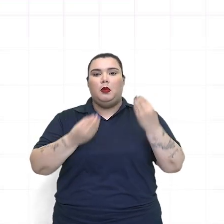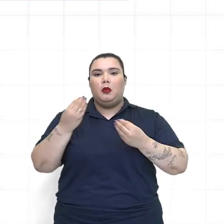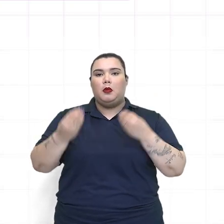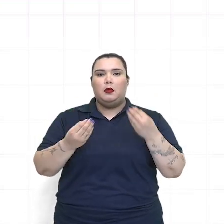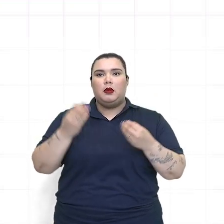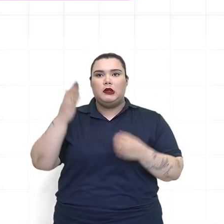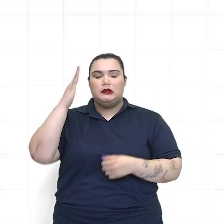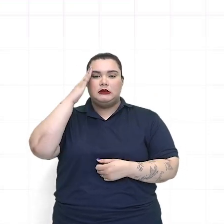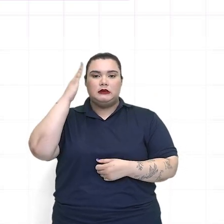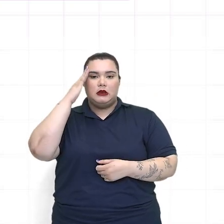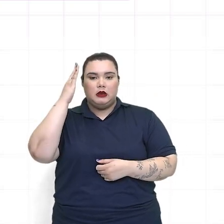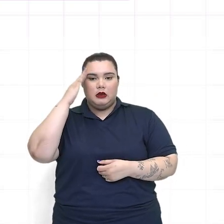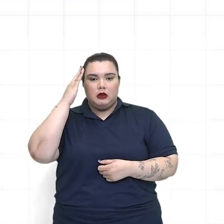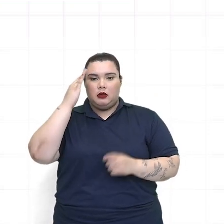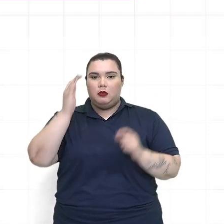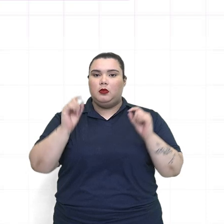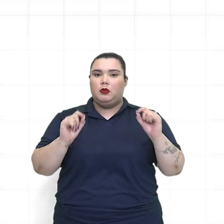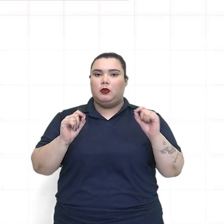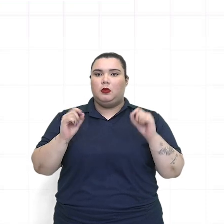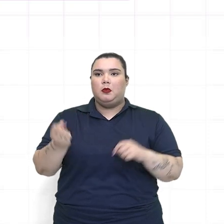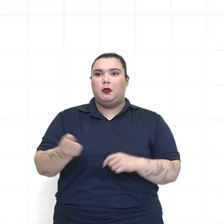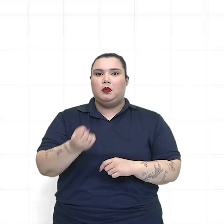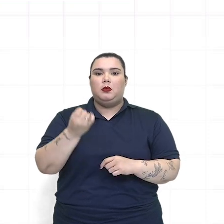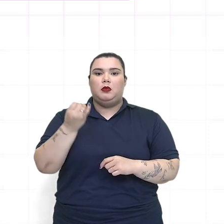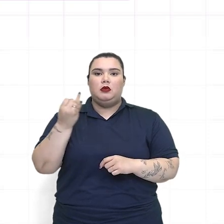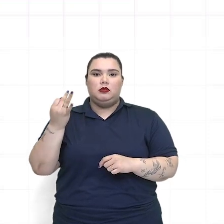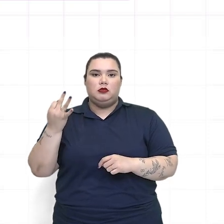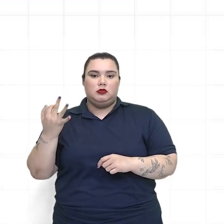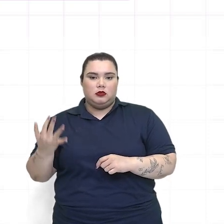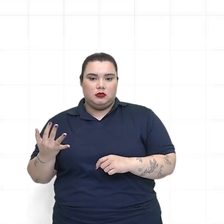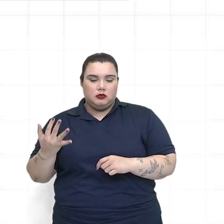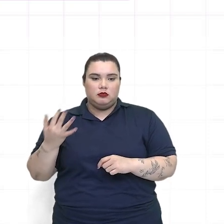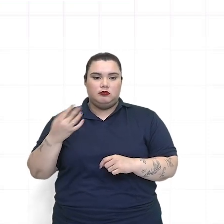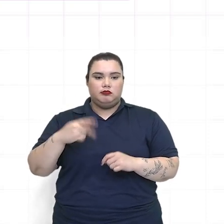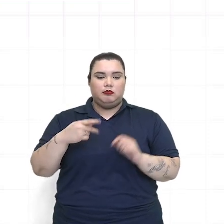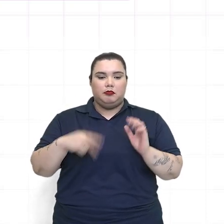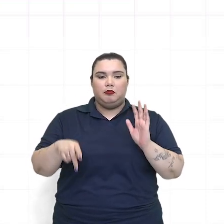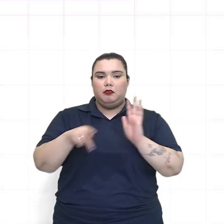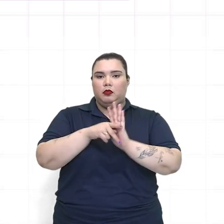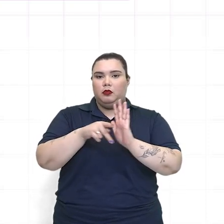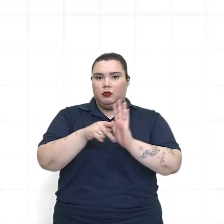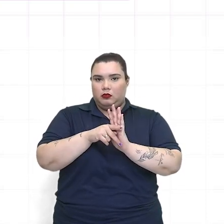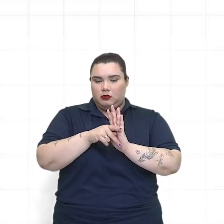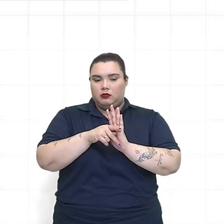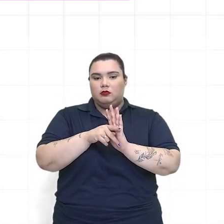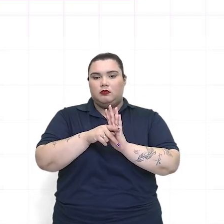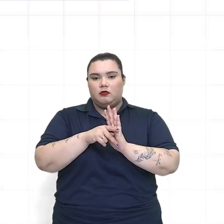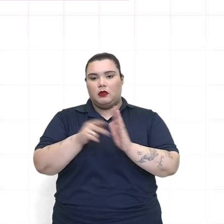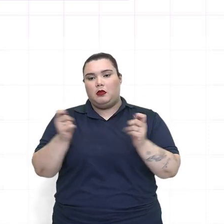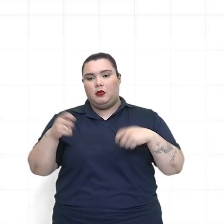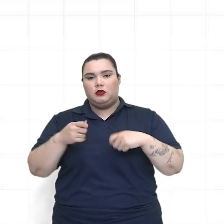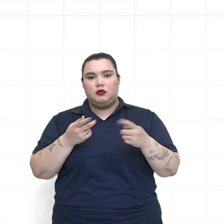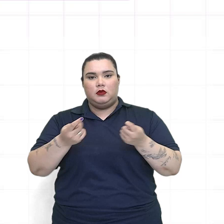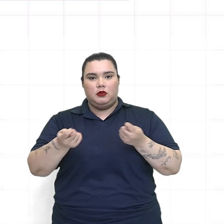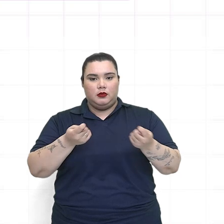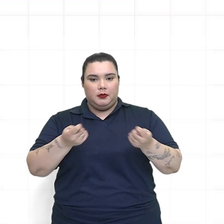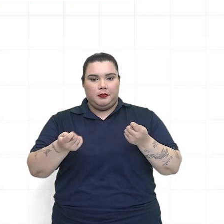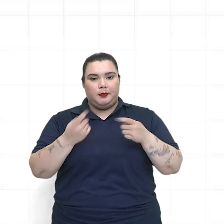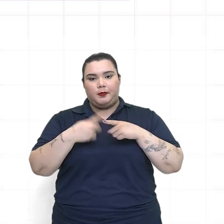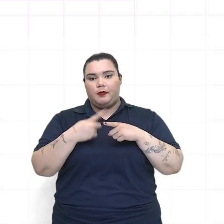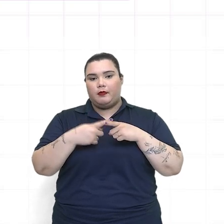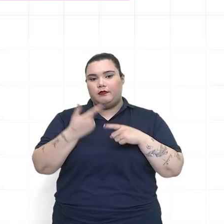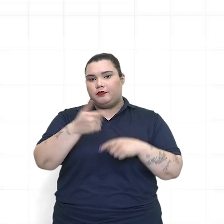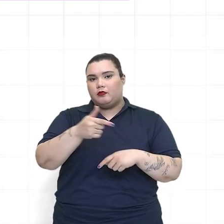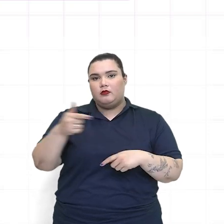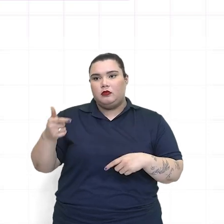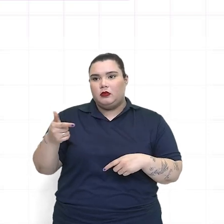a ideia de quantidade, né, de suas posses, né, para ter um controle, já que não